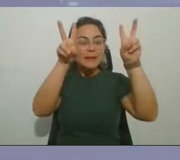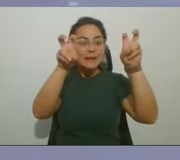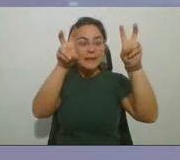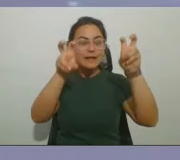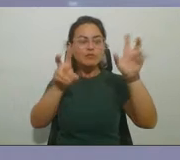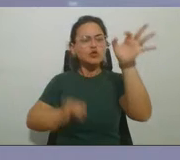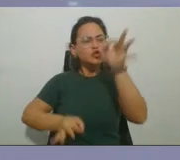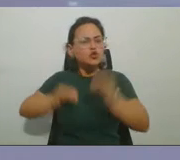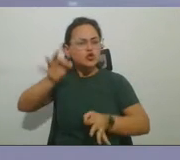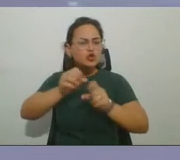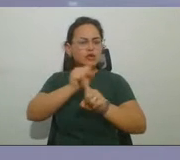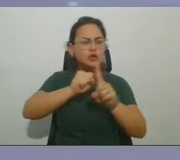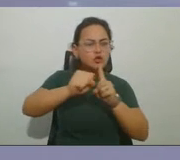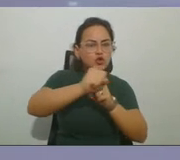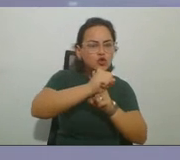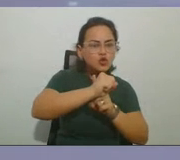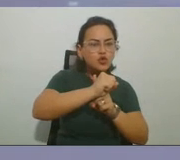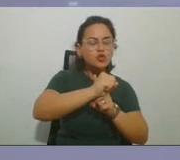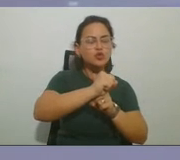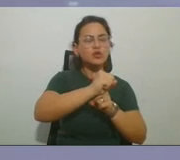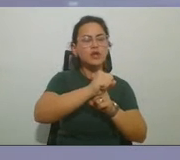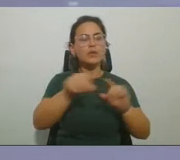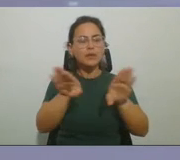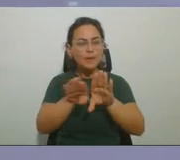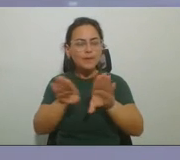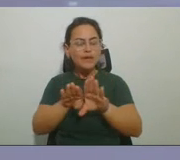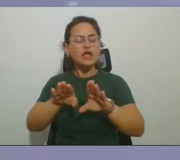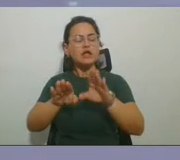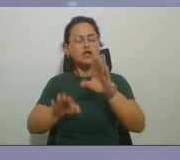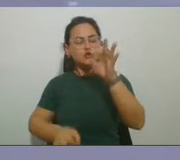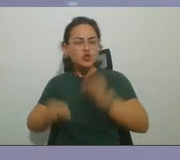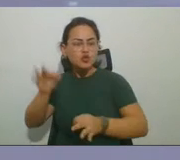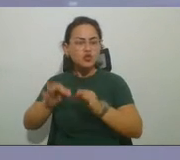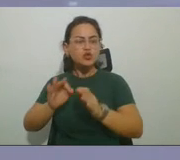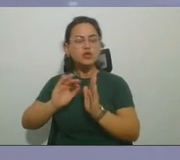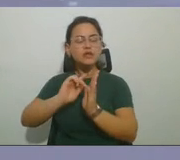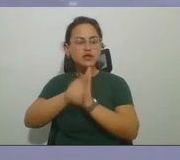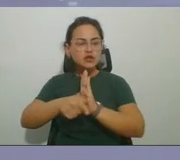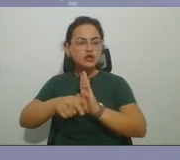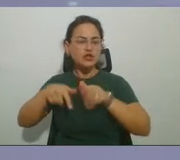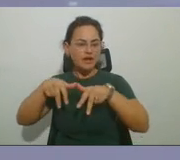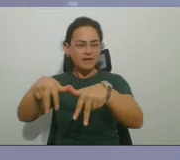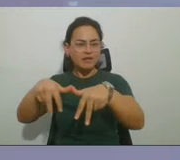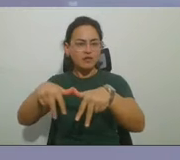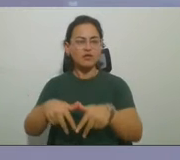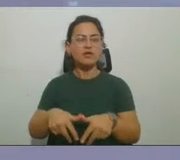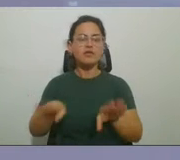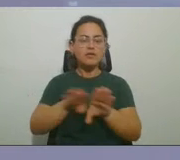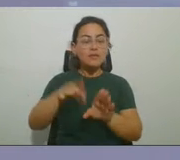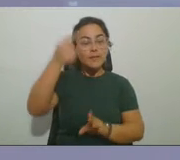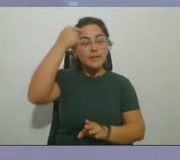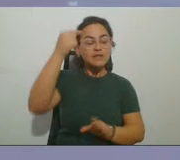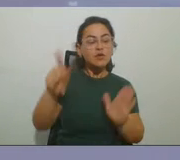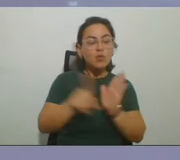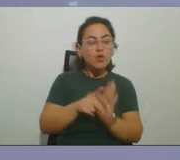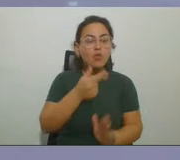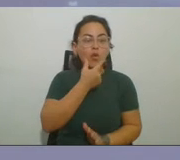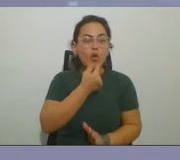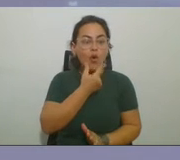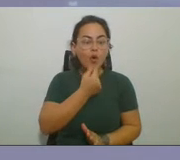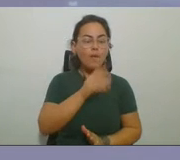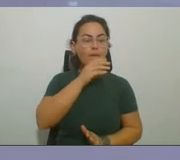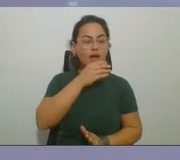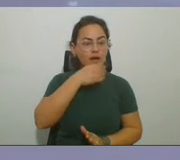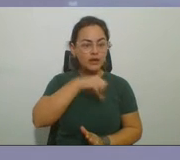justiça social com justiça de gênero, o pensamento de Paulo Freire, a universidade e os movimentos